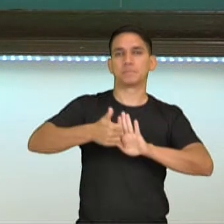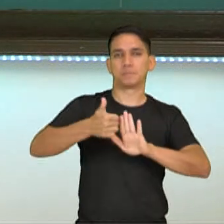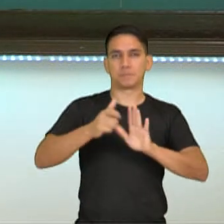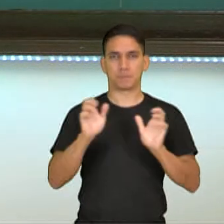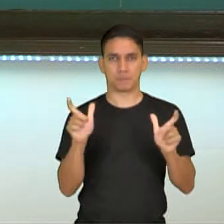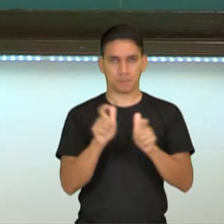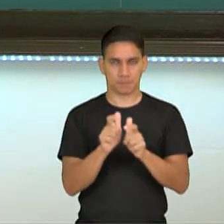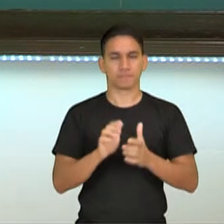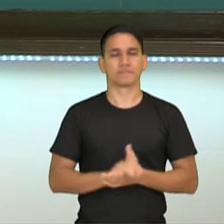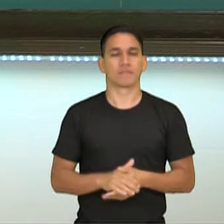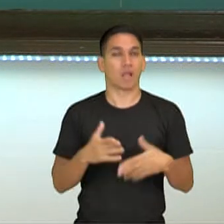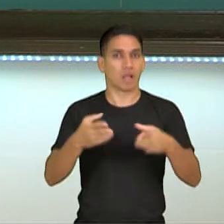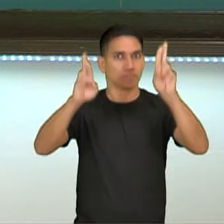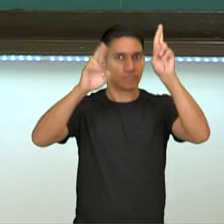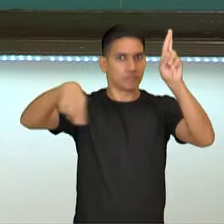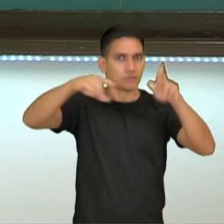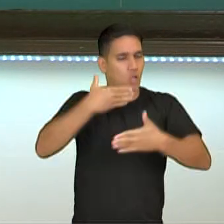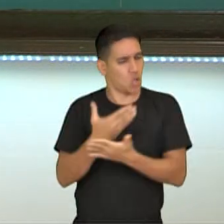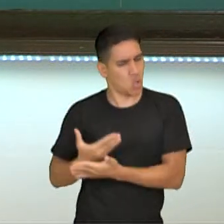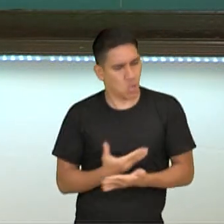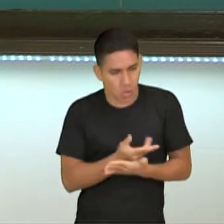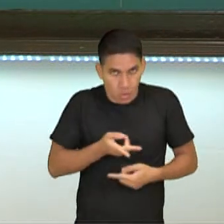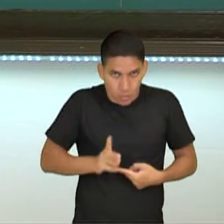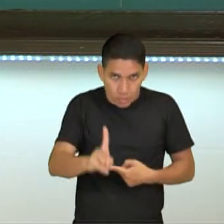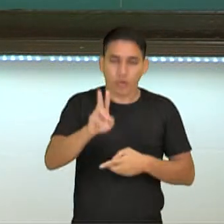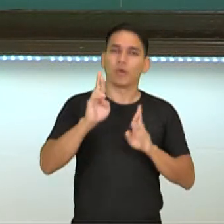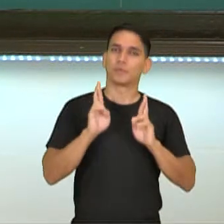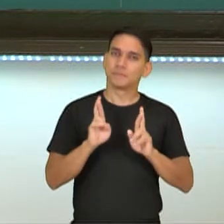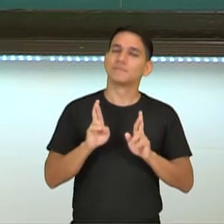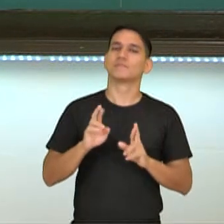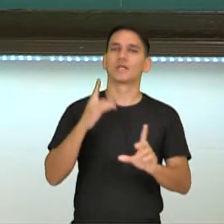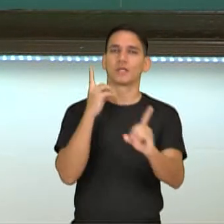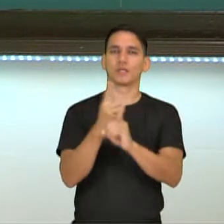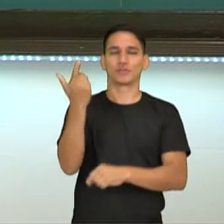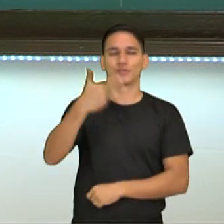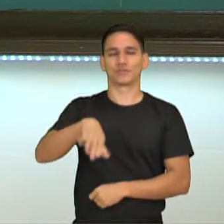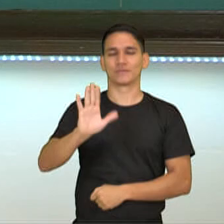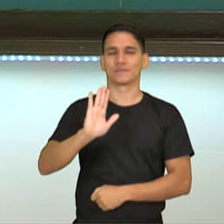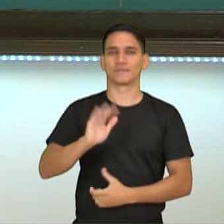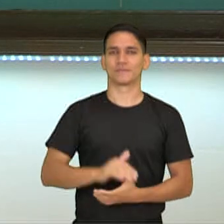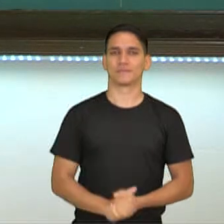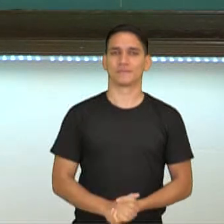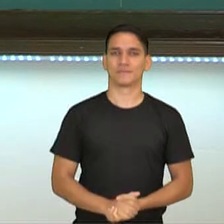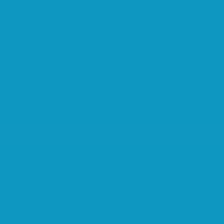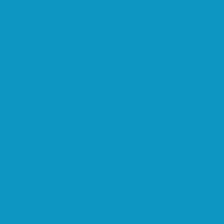Espero que vocês continuem estudando bastante. Nós nos vemos na próxima aula.